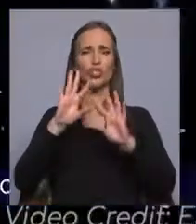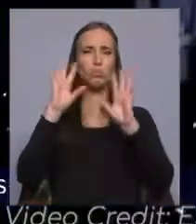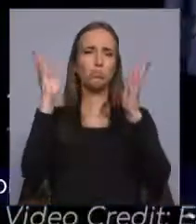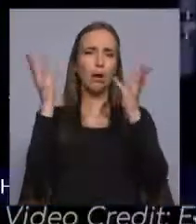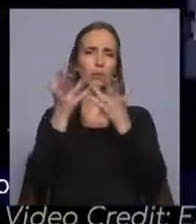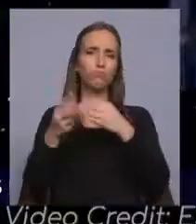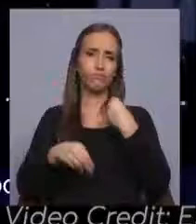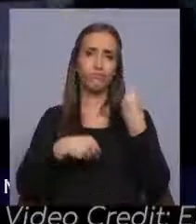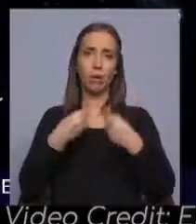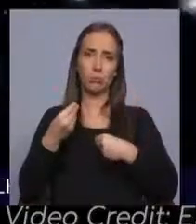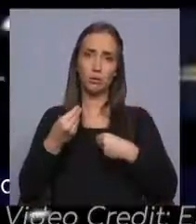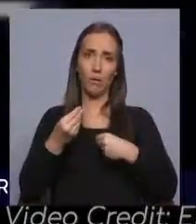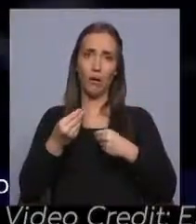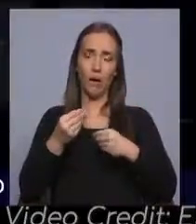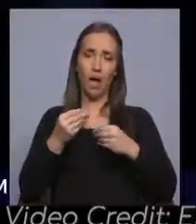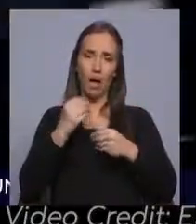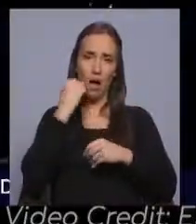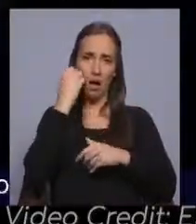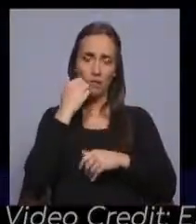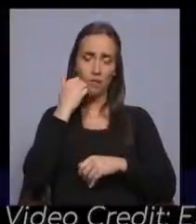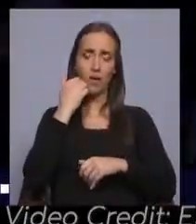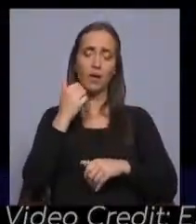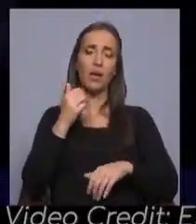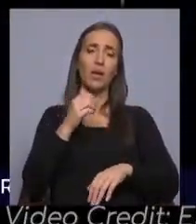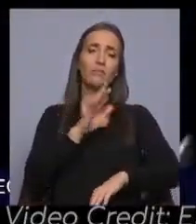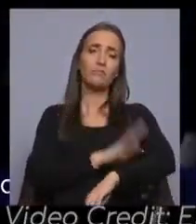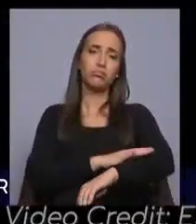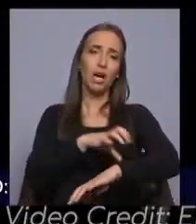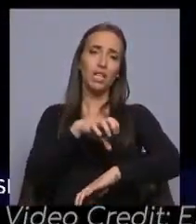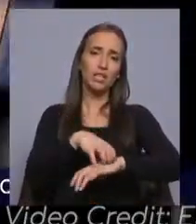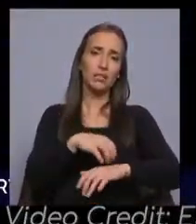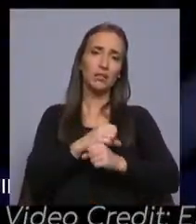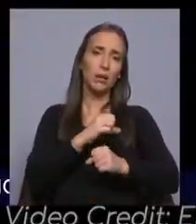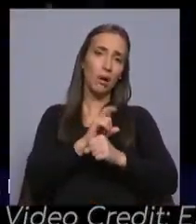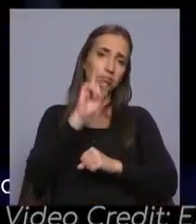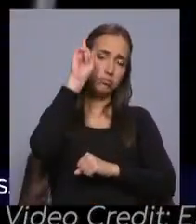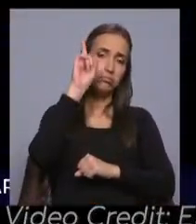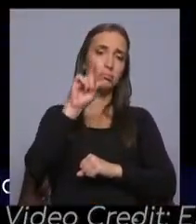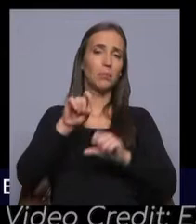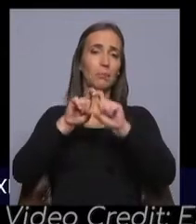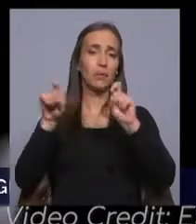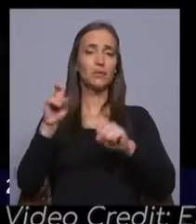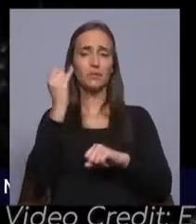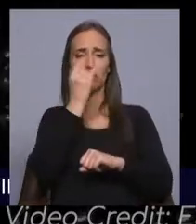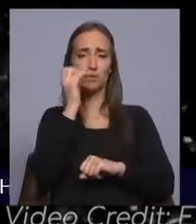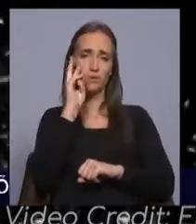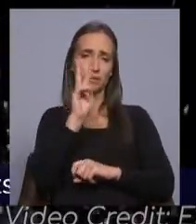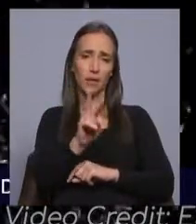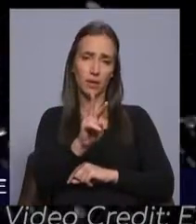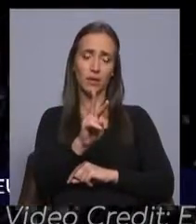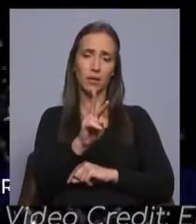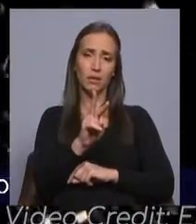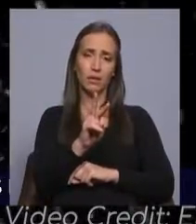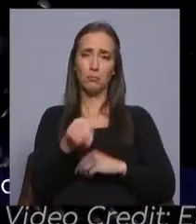séria, parte de agências espaciais, mas também de empresas. As simulações que nós vamos ver mostram isso, não está à escala, mas mostram